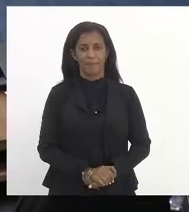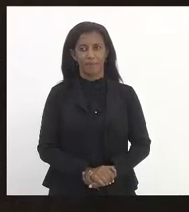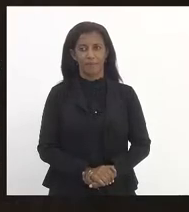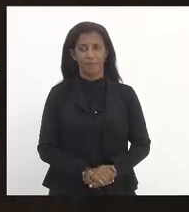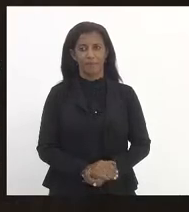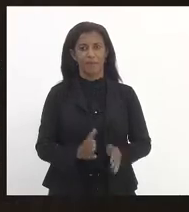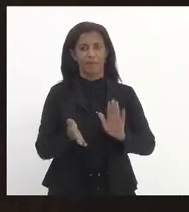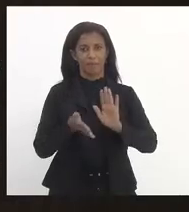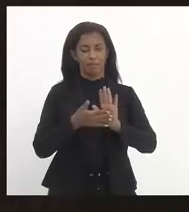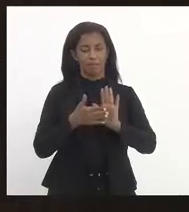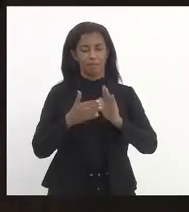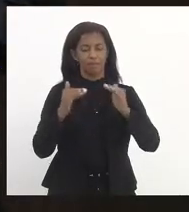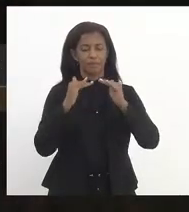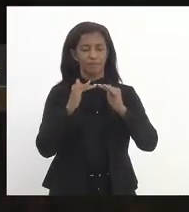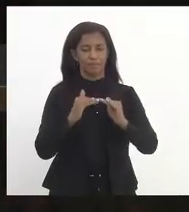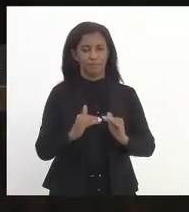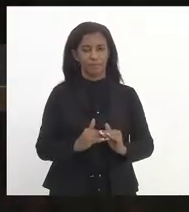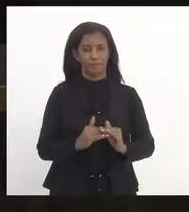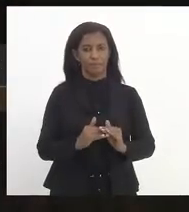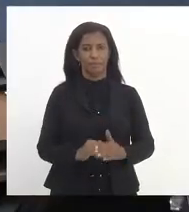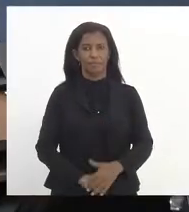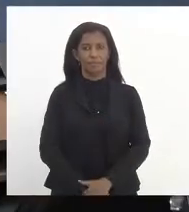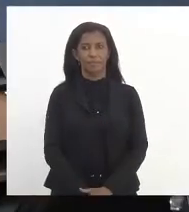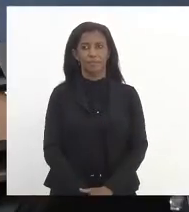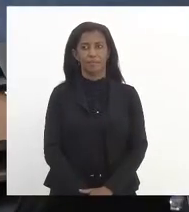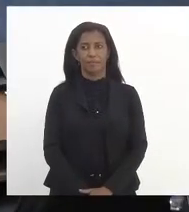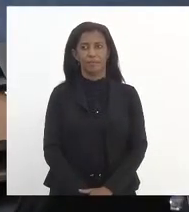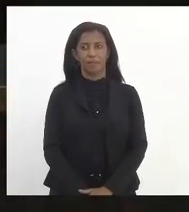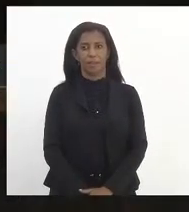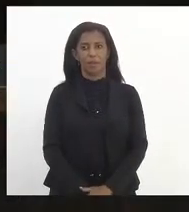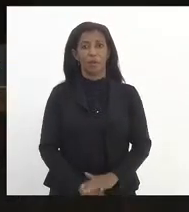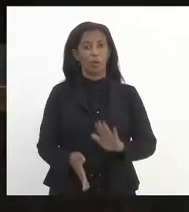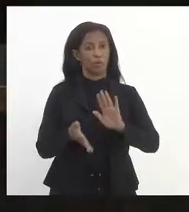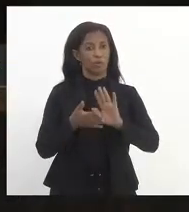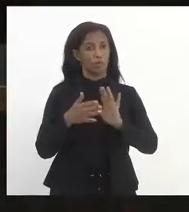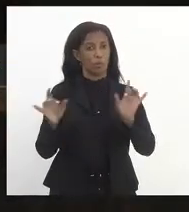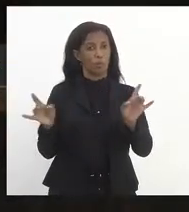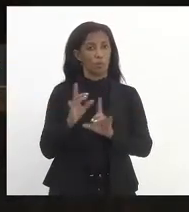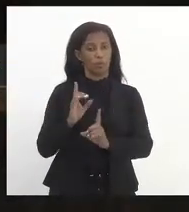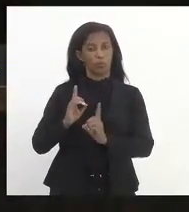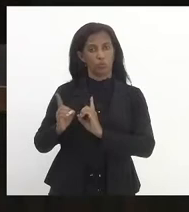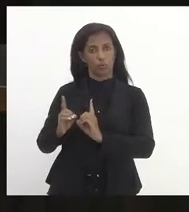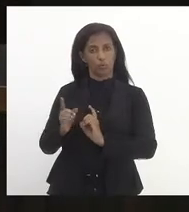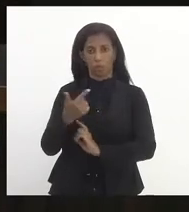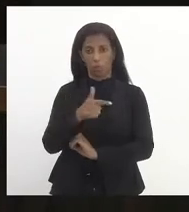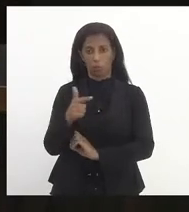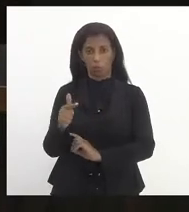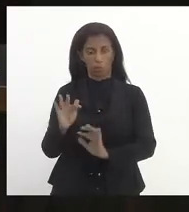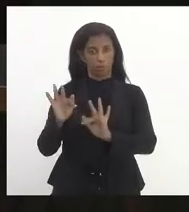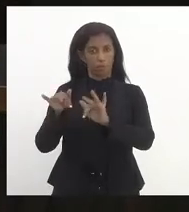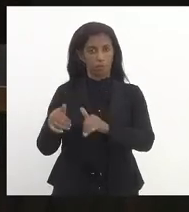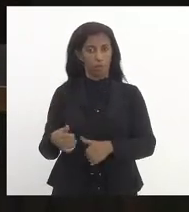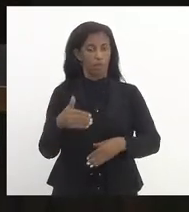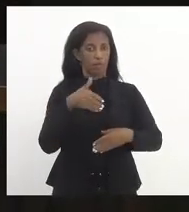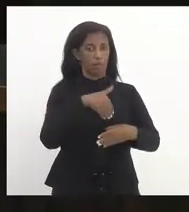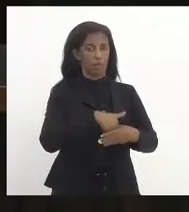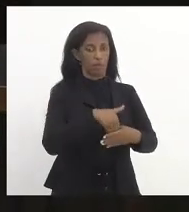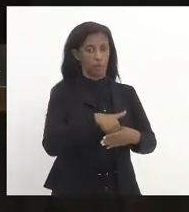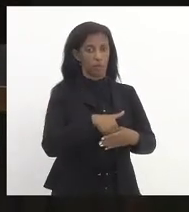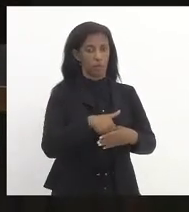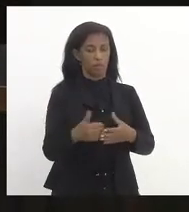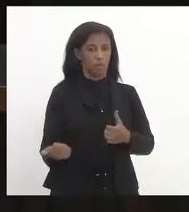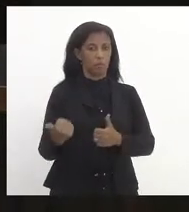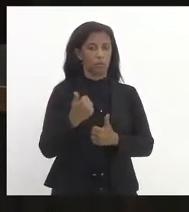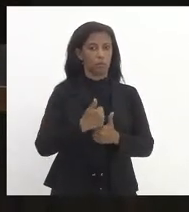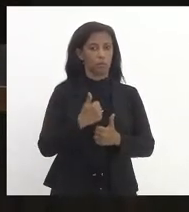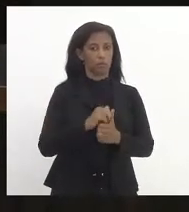O parecer é favorável, presidente. Os pareceres emitidos em discussão. Não havendo que queira discutir, encerrada a discussão, em votação,